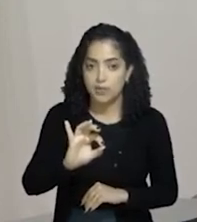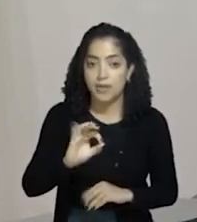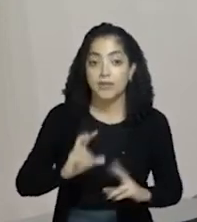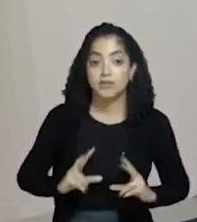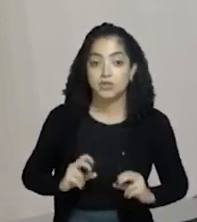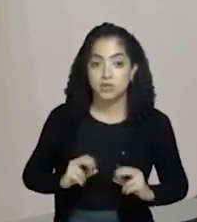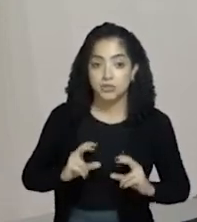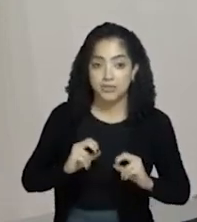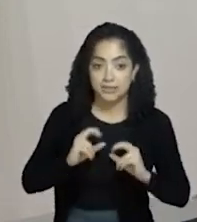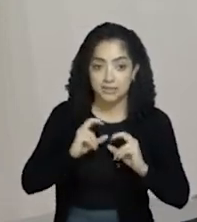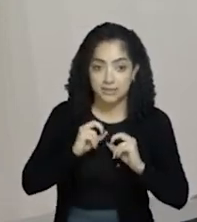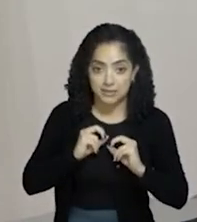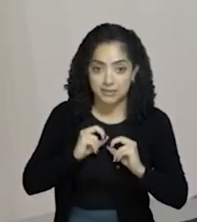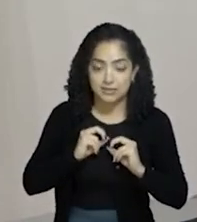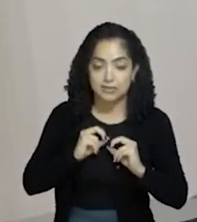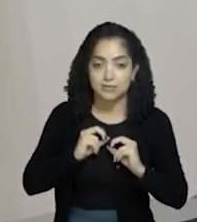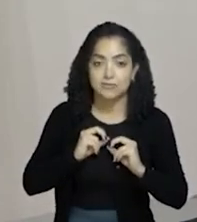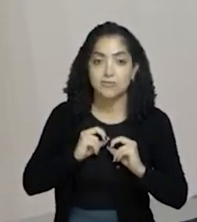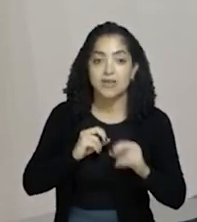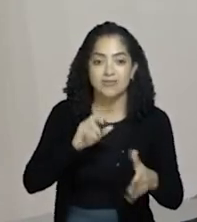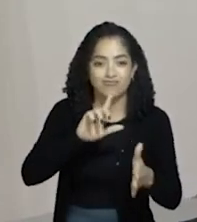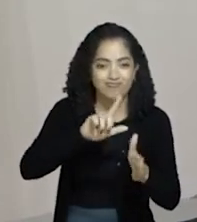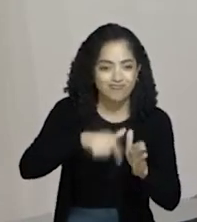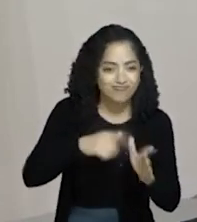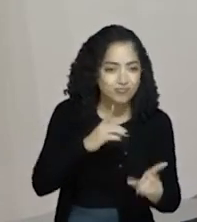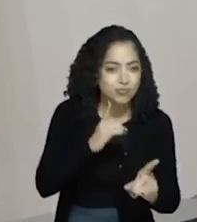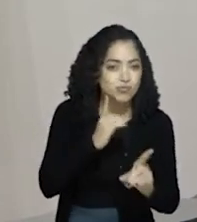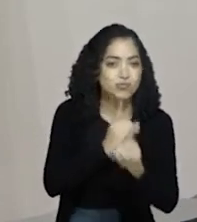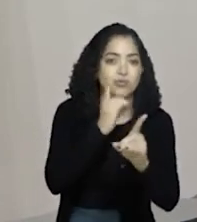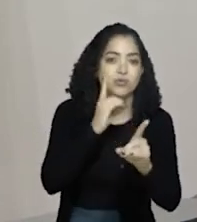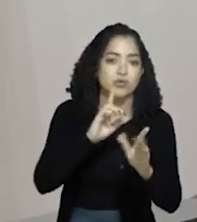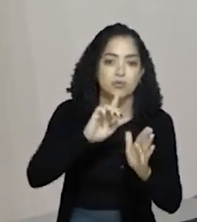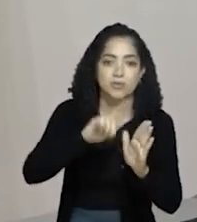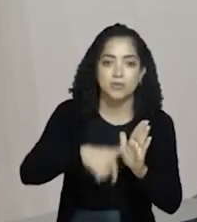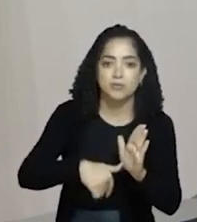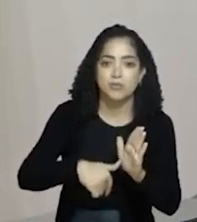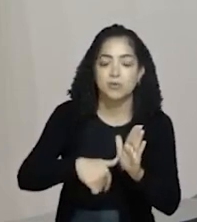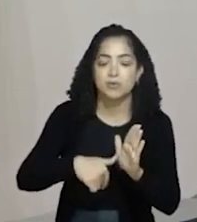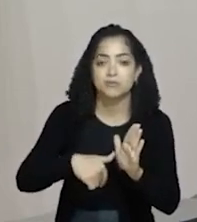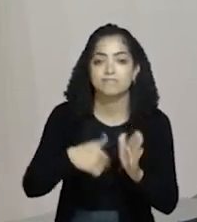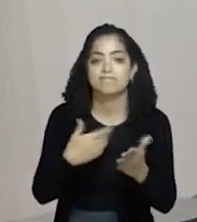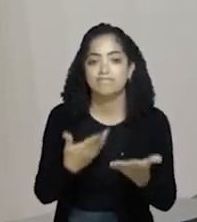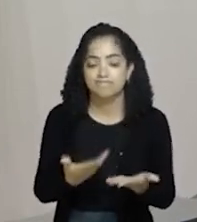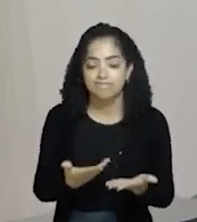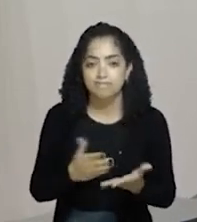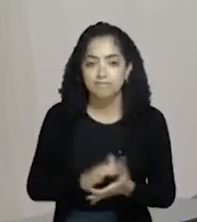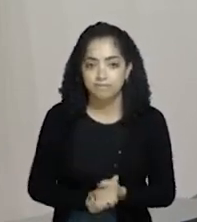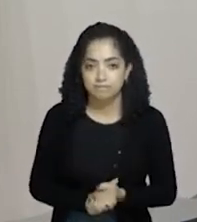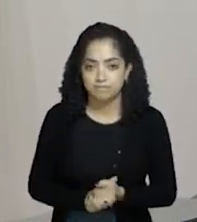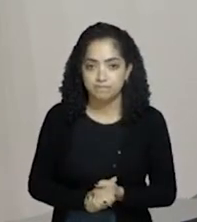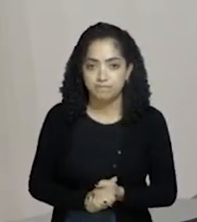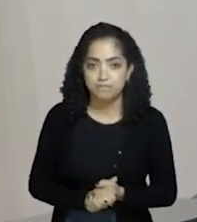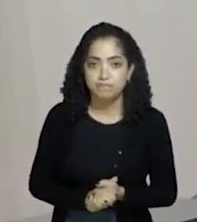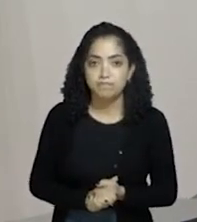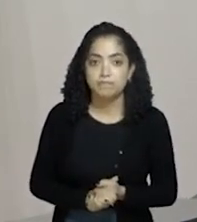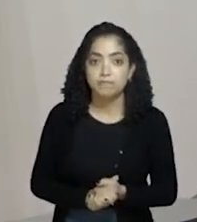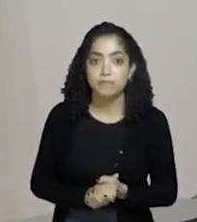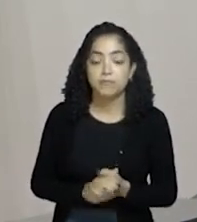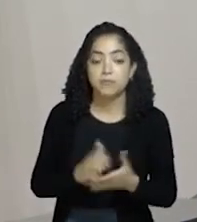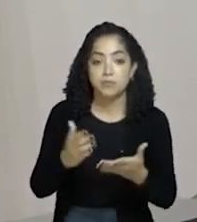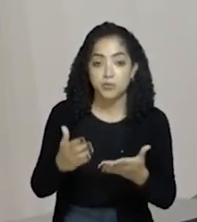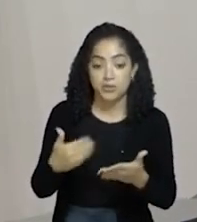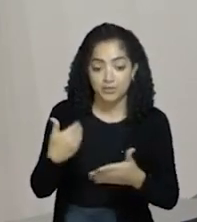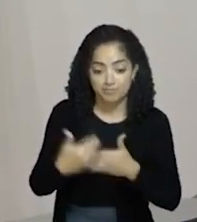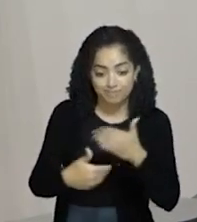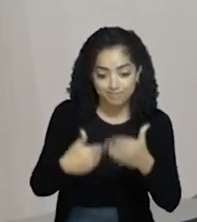e pescoço são tardios o que resulta no aumento significativo das sequelas nesse paciente e